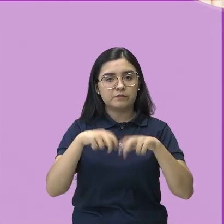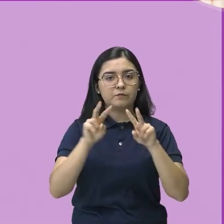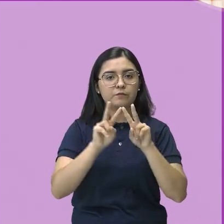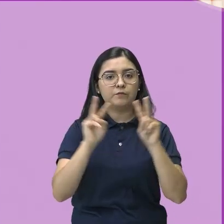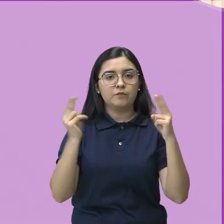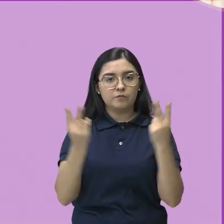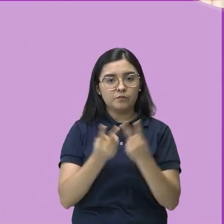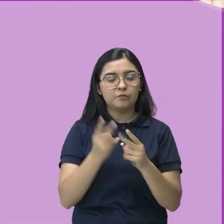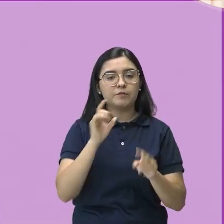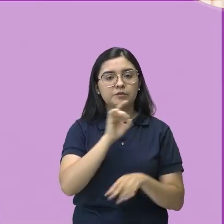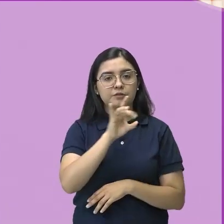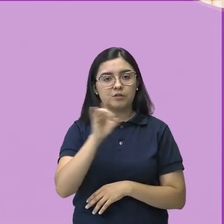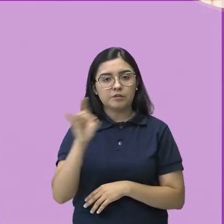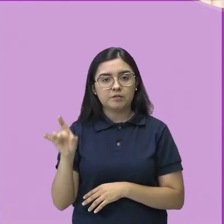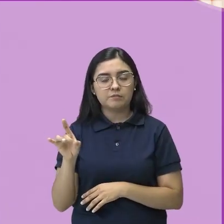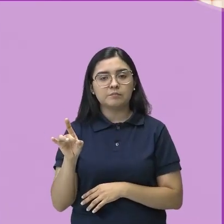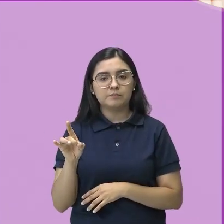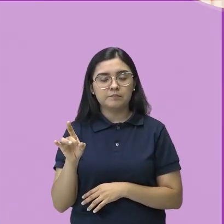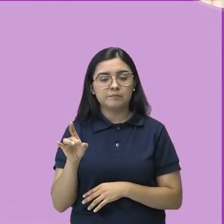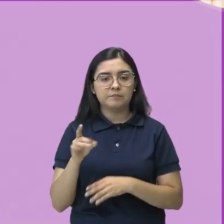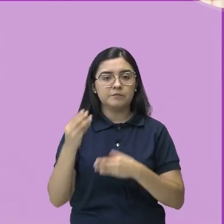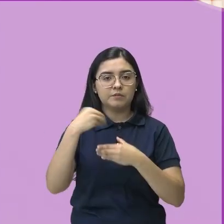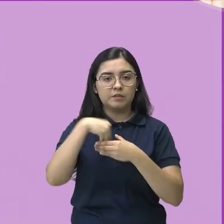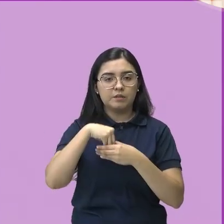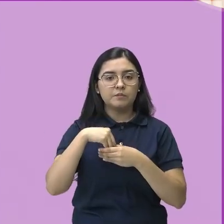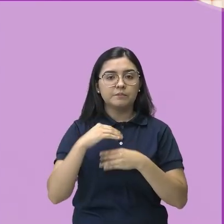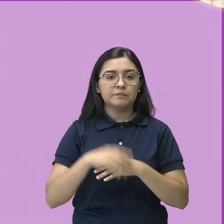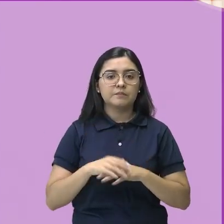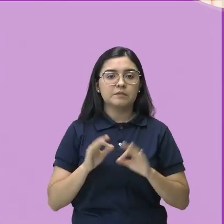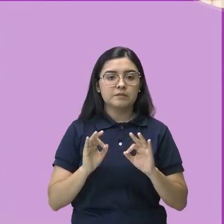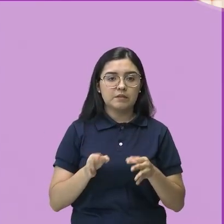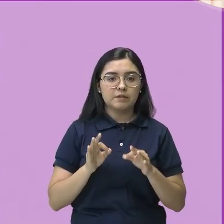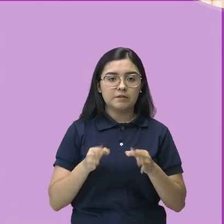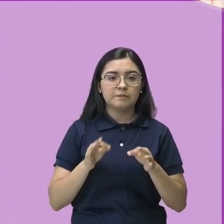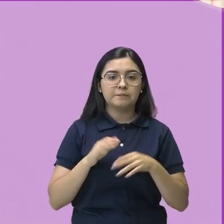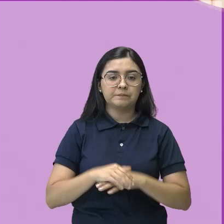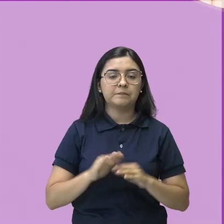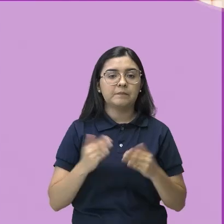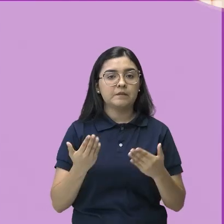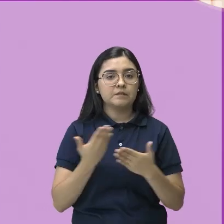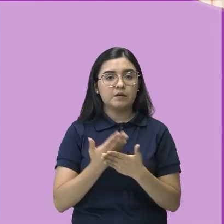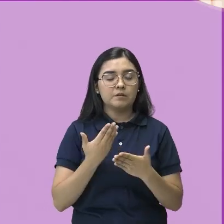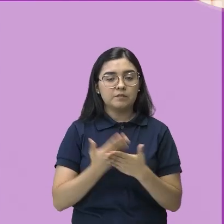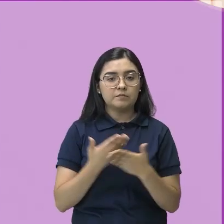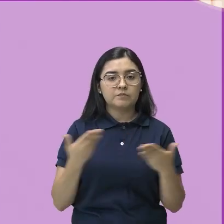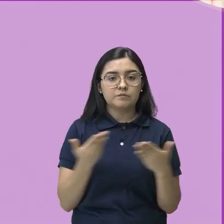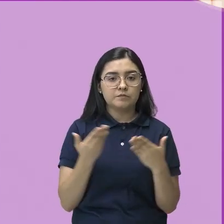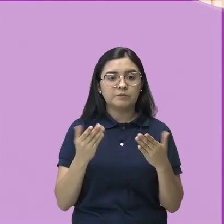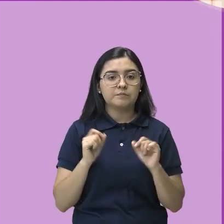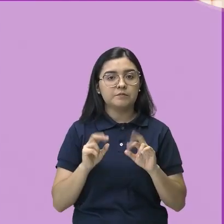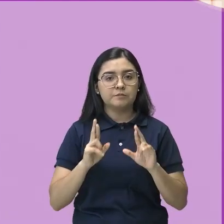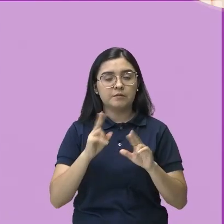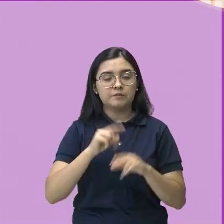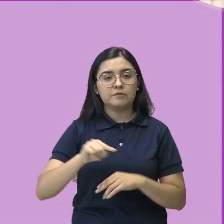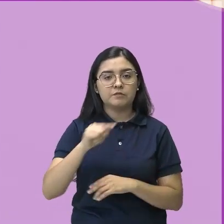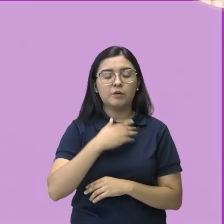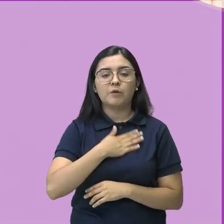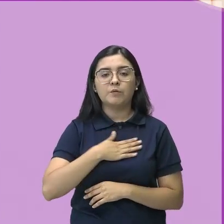O volume, né? Quanto é que cabe dentro daquela figura, tá bom? Então, essa foi a nossa aula. Eu espero